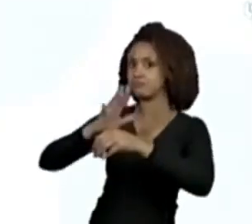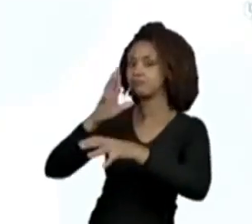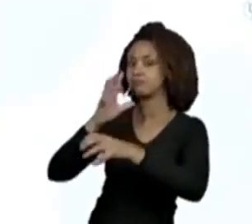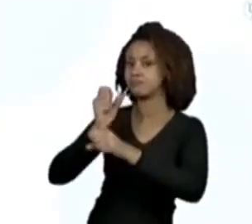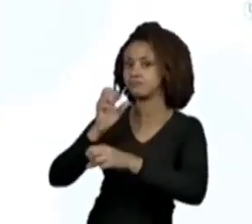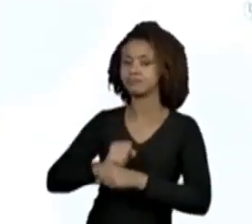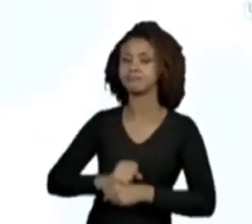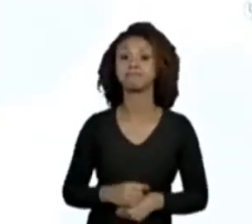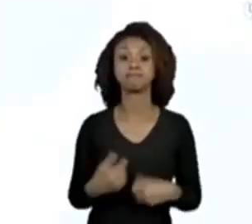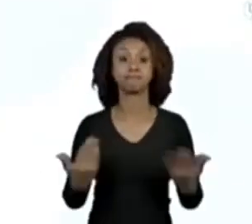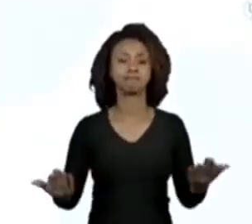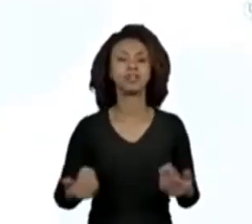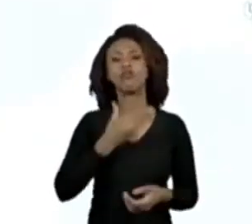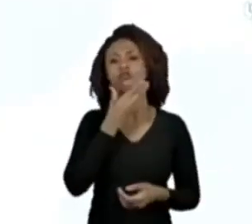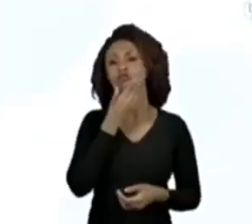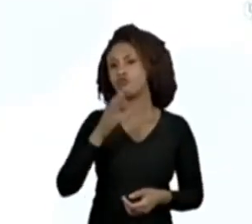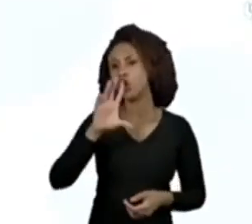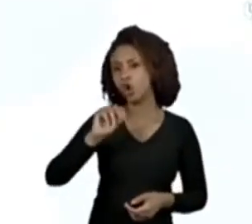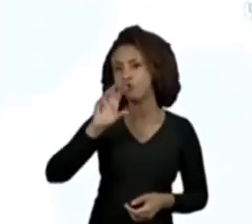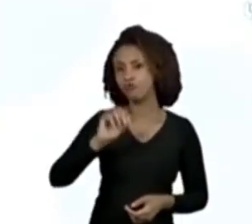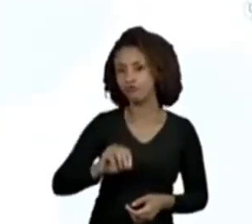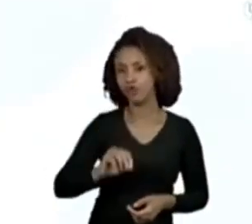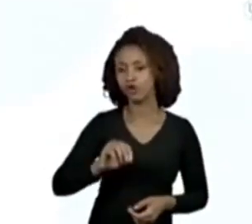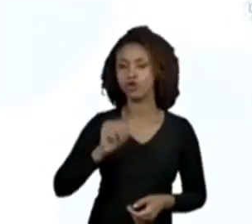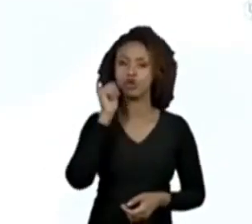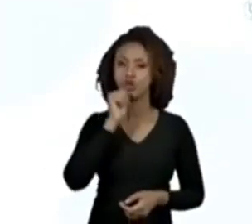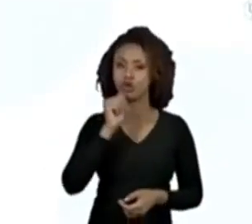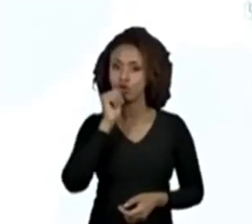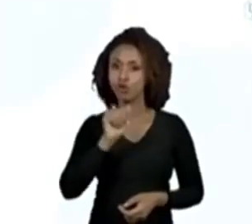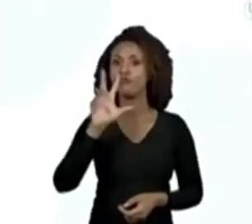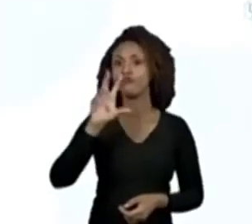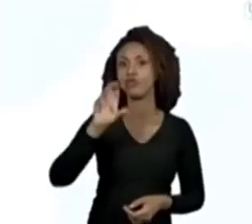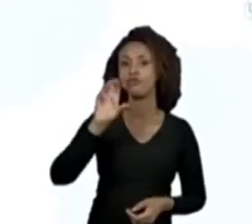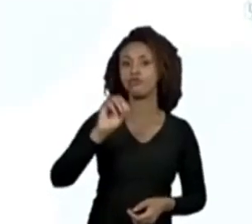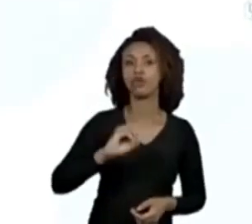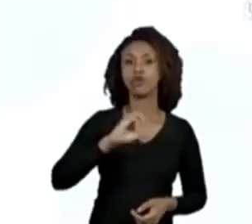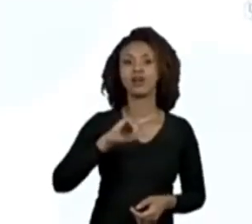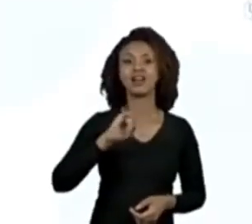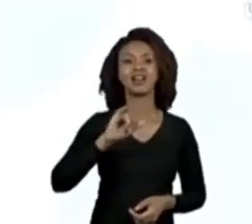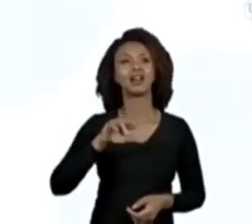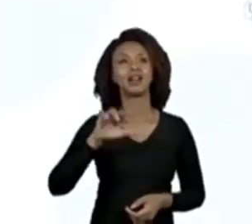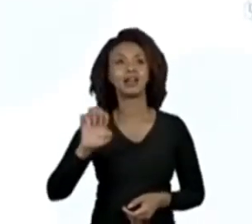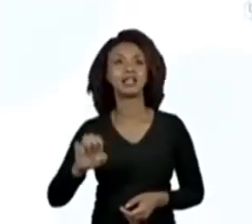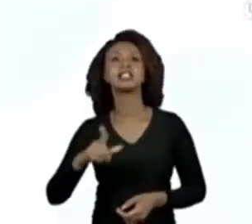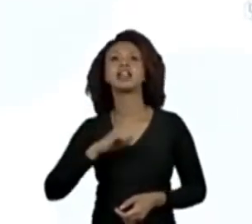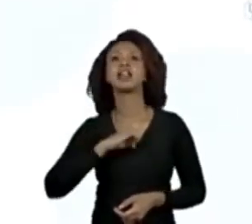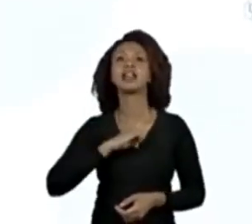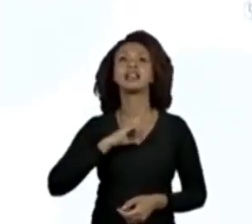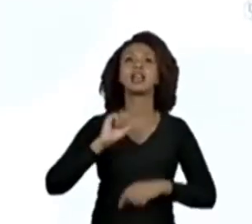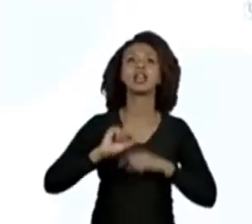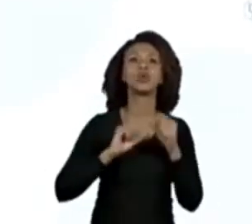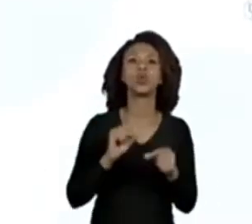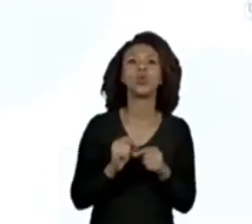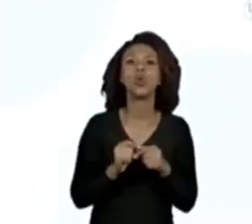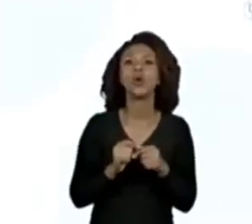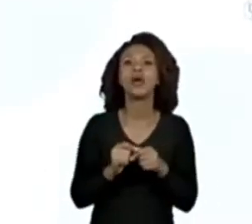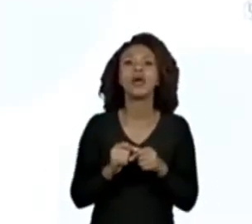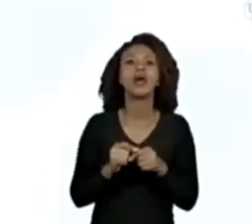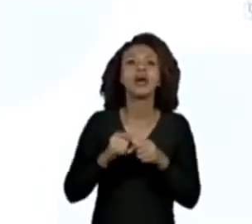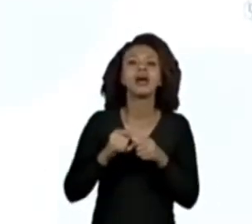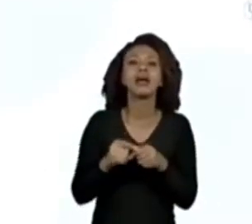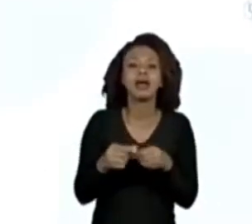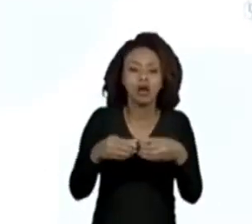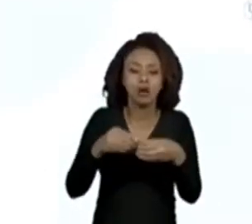o lanche, a dona Clarice preparou pequenos bolinhos em forminhas de papel. Adoro esses bolinhos, com chantilly por cima, ficou